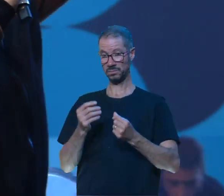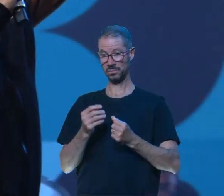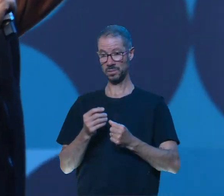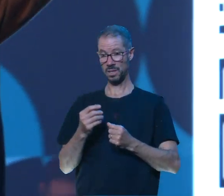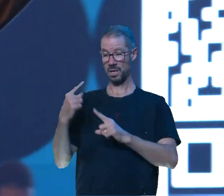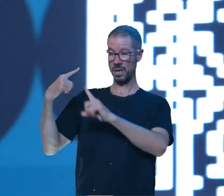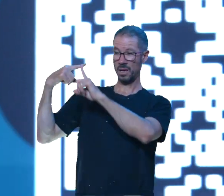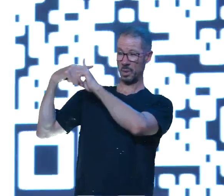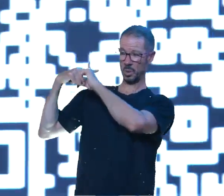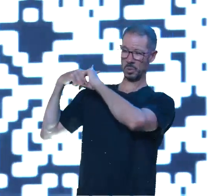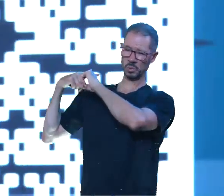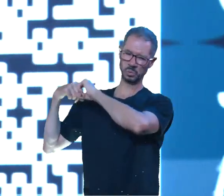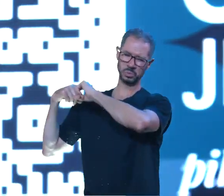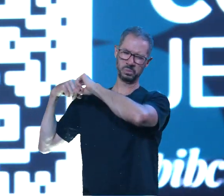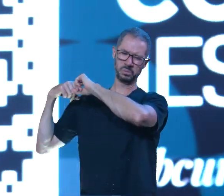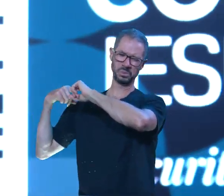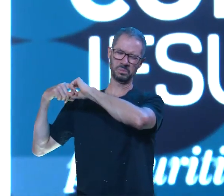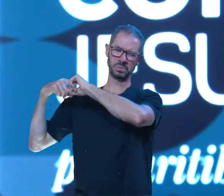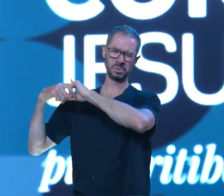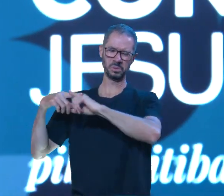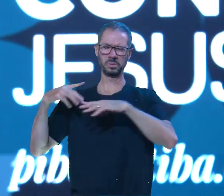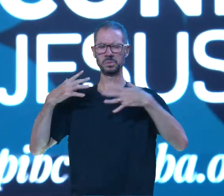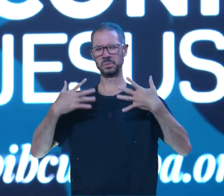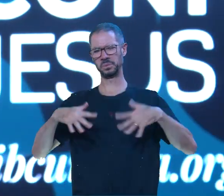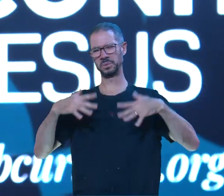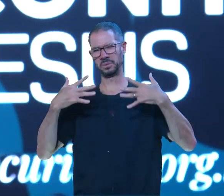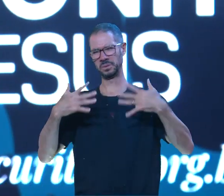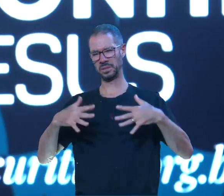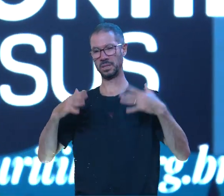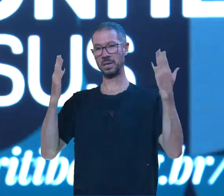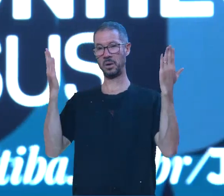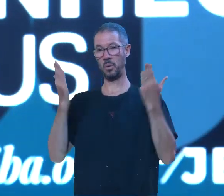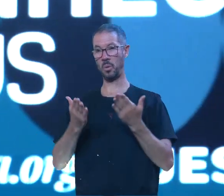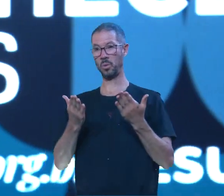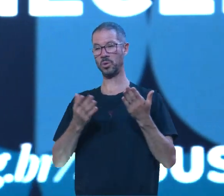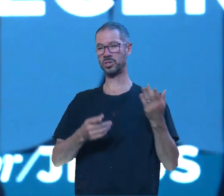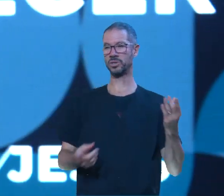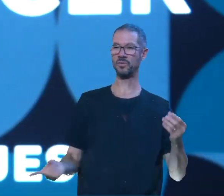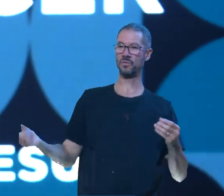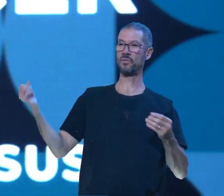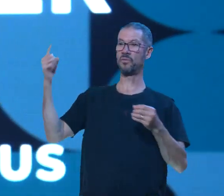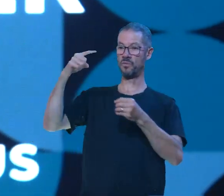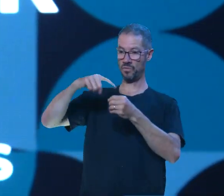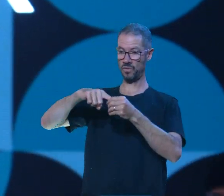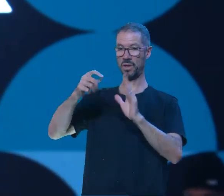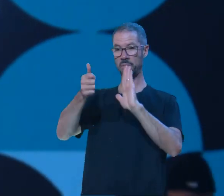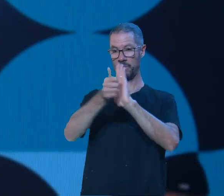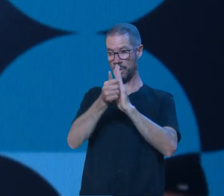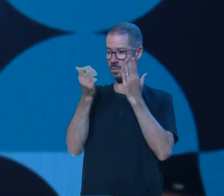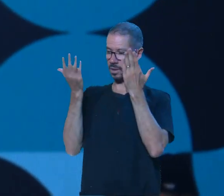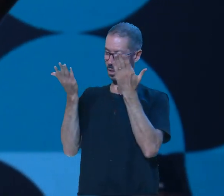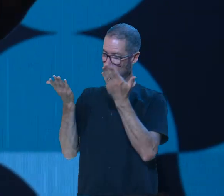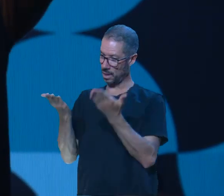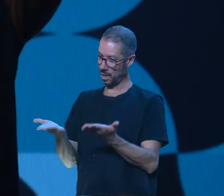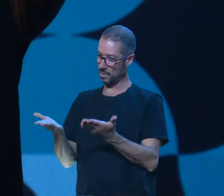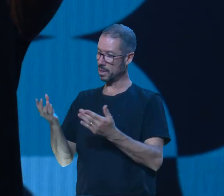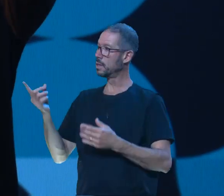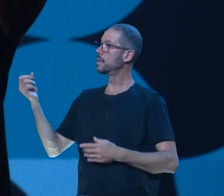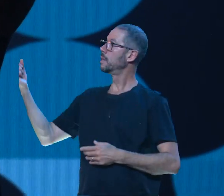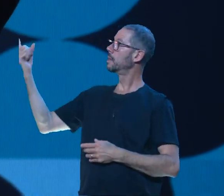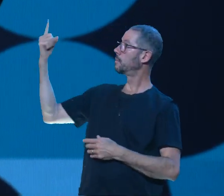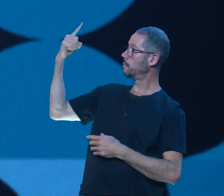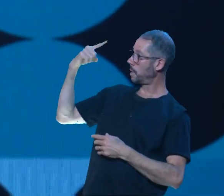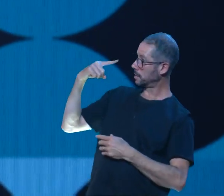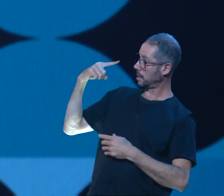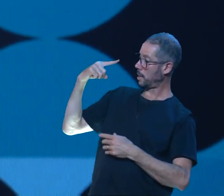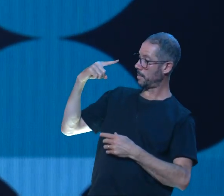A cruz está pesada de carregar, meu irmão. Você veio daqui hoje para sair leve daqui em nome de Jesus. Que os mandamentos do Senhor